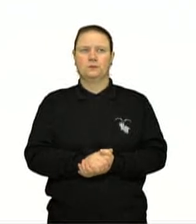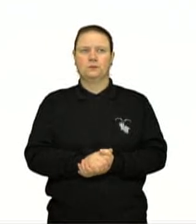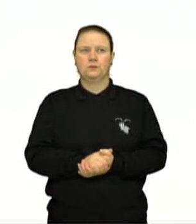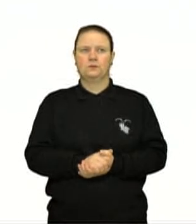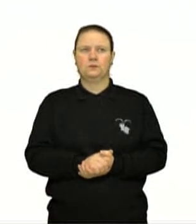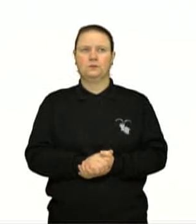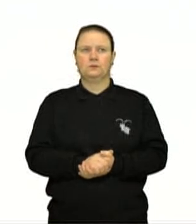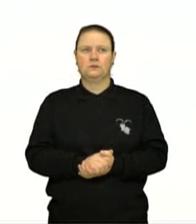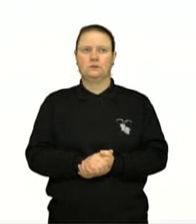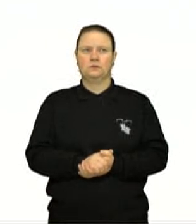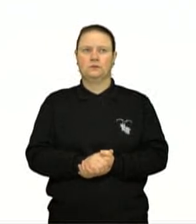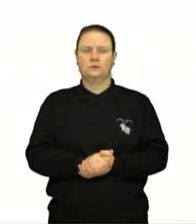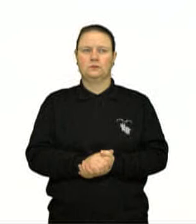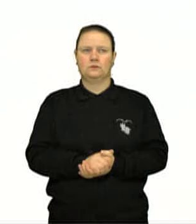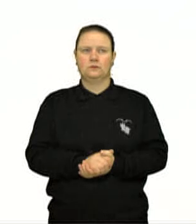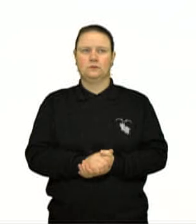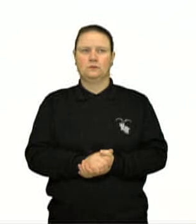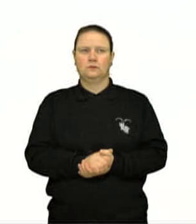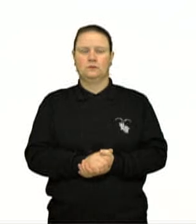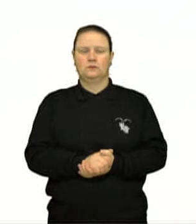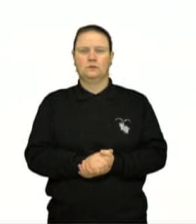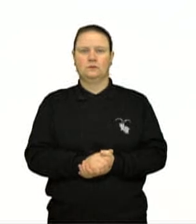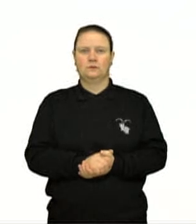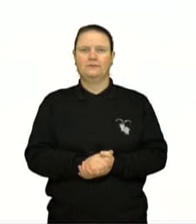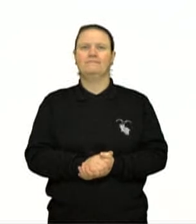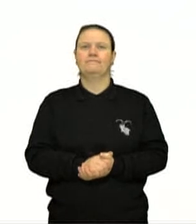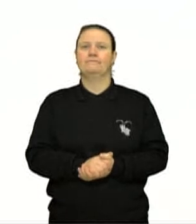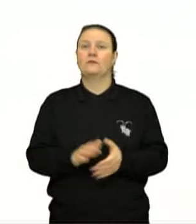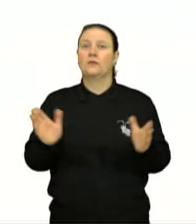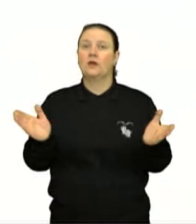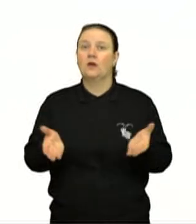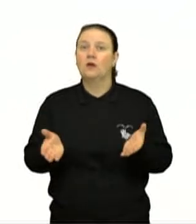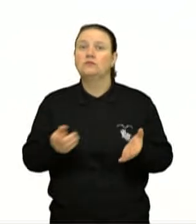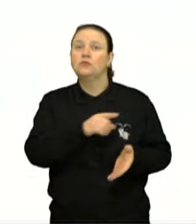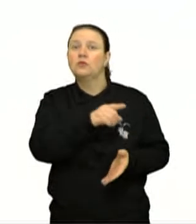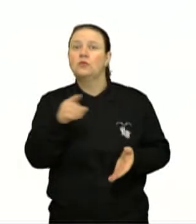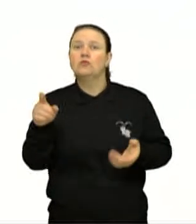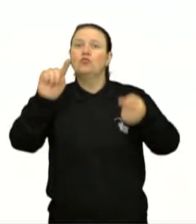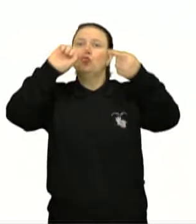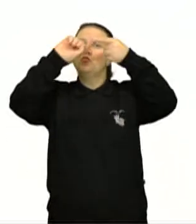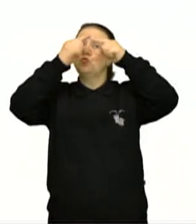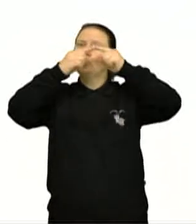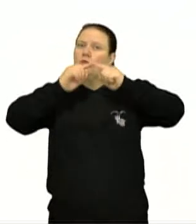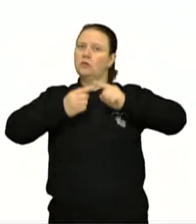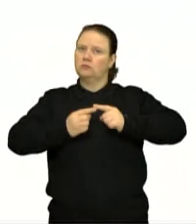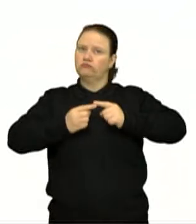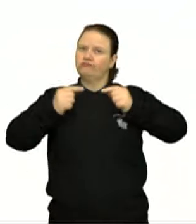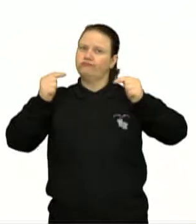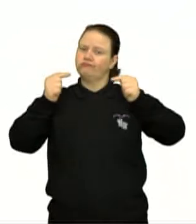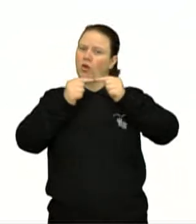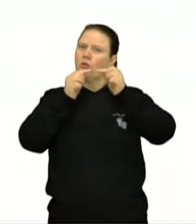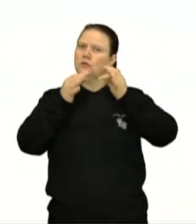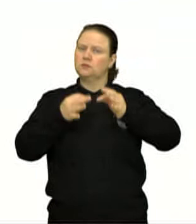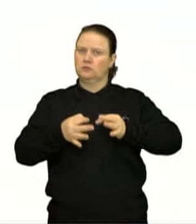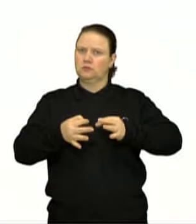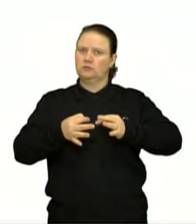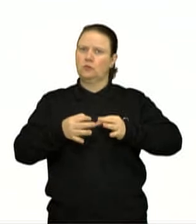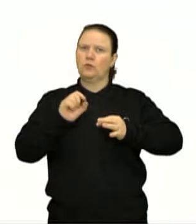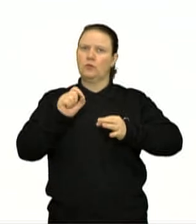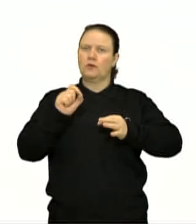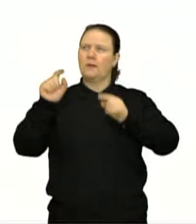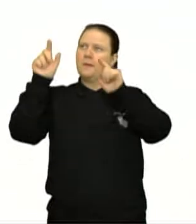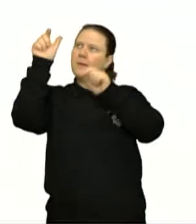pessoa, para llamar ou pedir atenção a alguém. Então, vocês vão relacionar essas expressões com